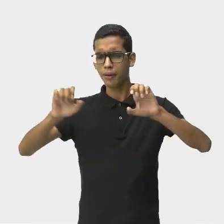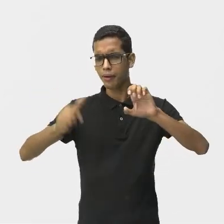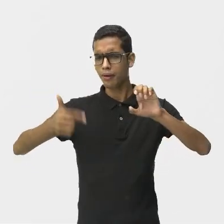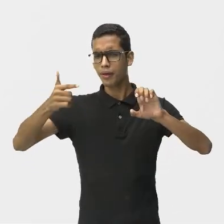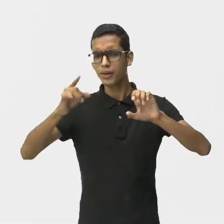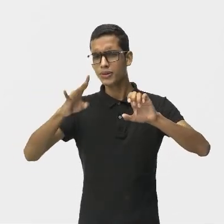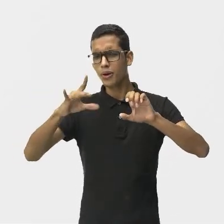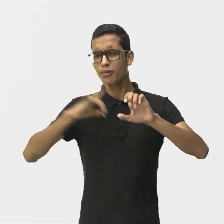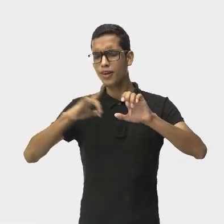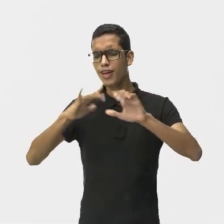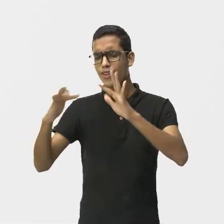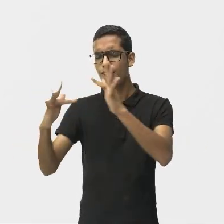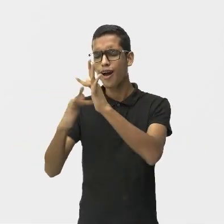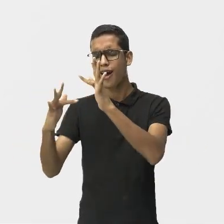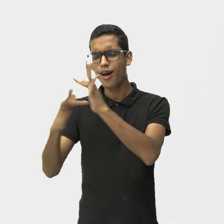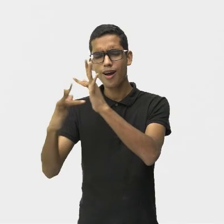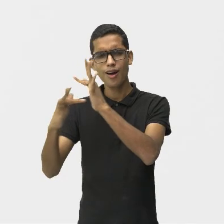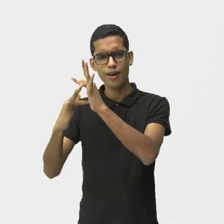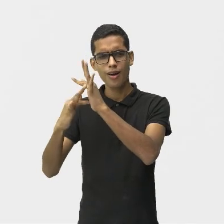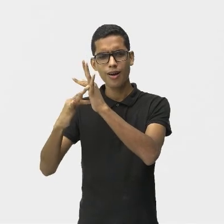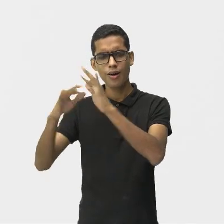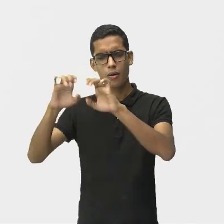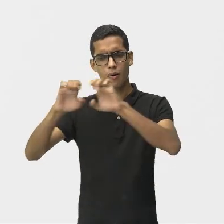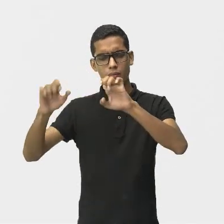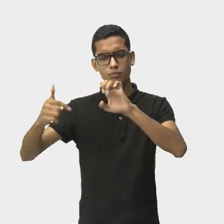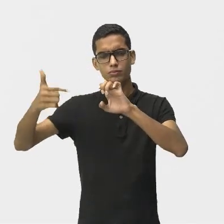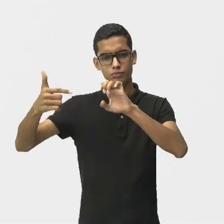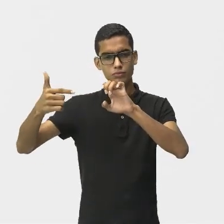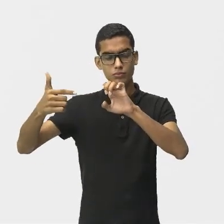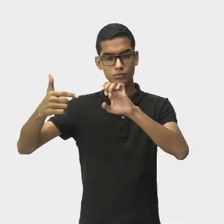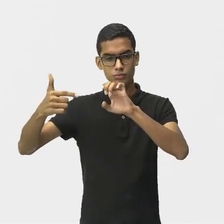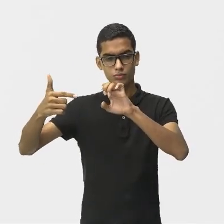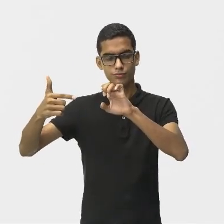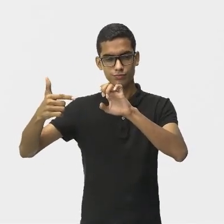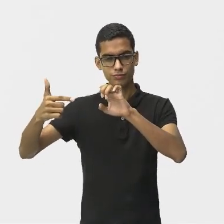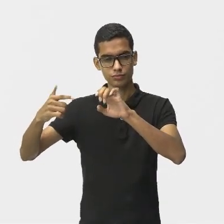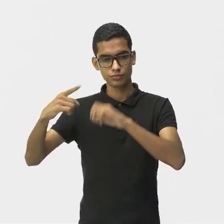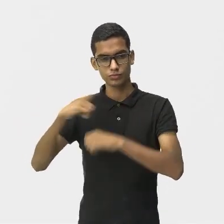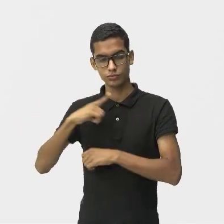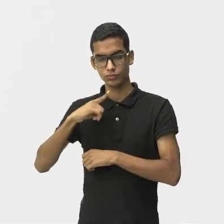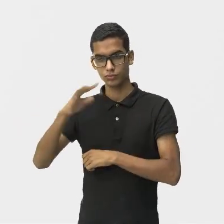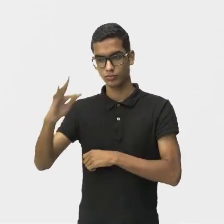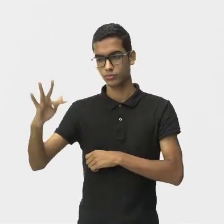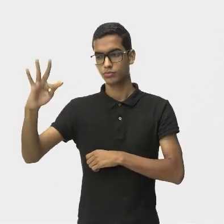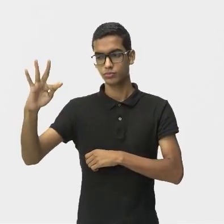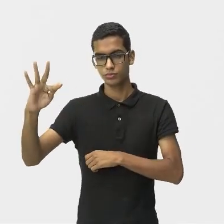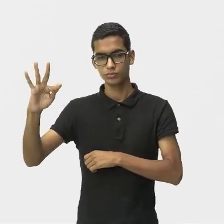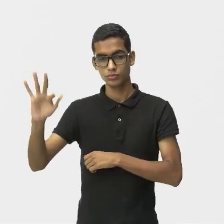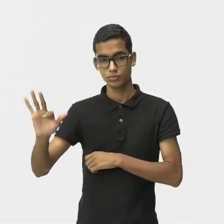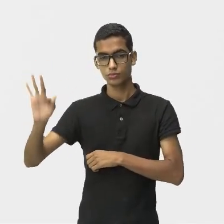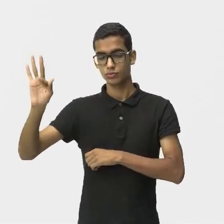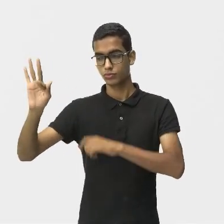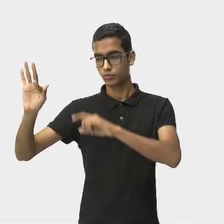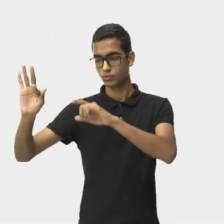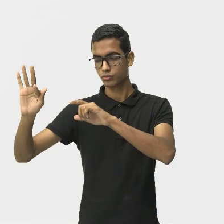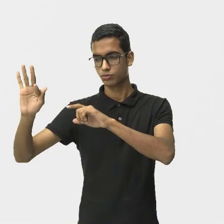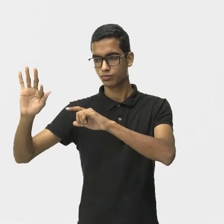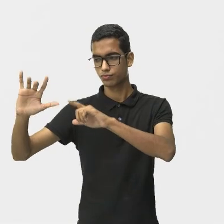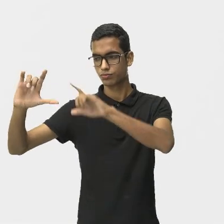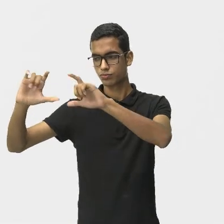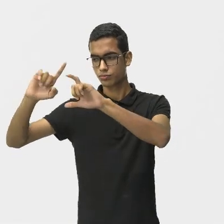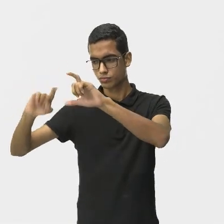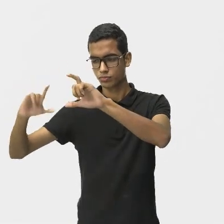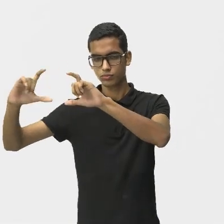estou vendo uma função do segundo grau, porque eu tenho f de x, né, igual a x ao quadrado menos 3x